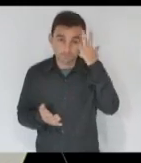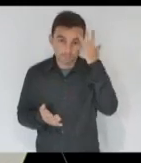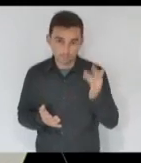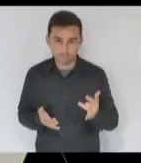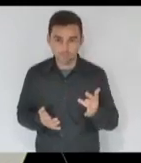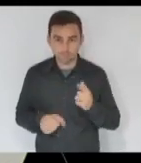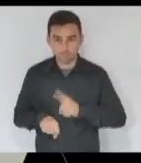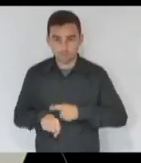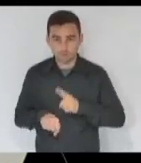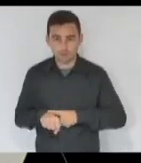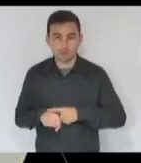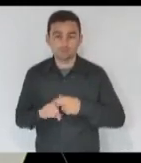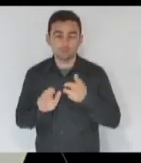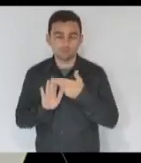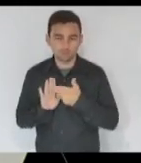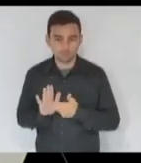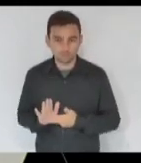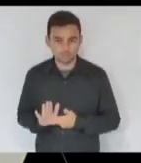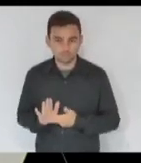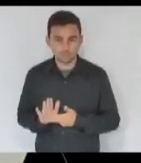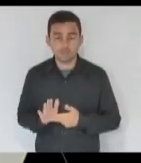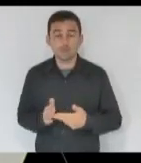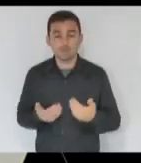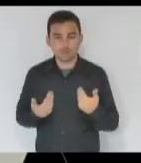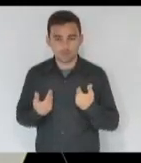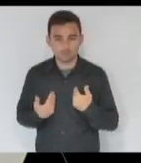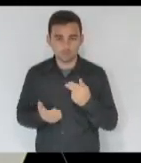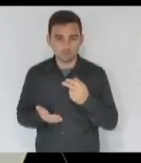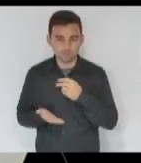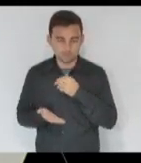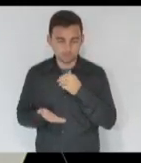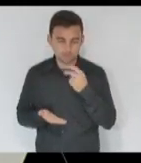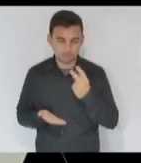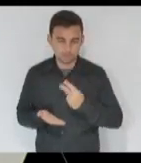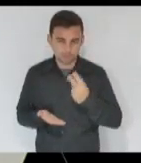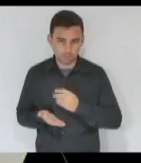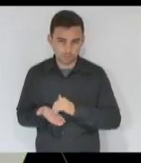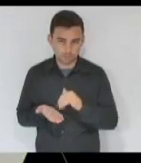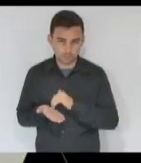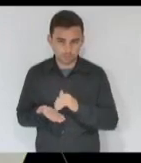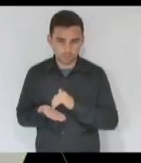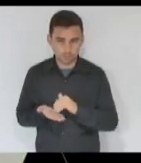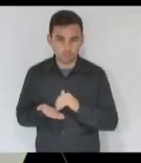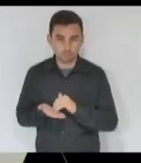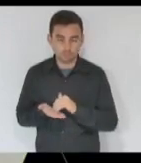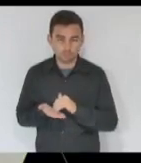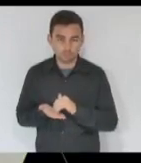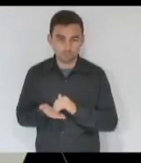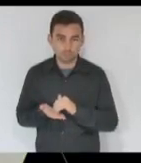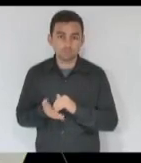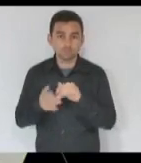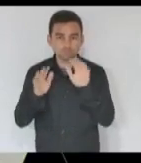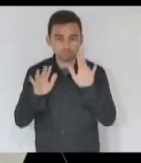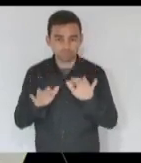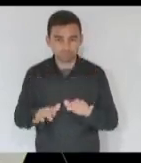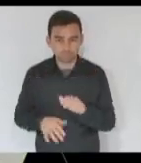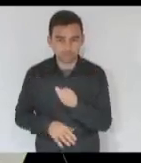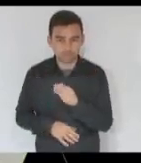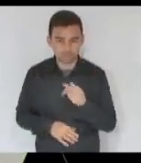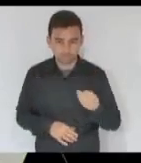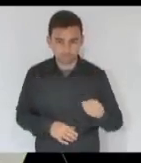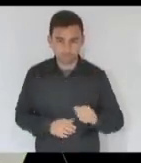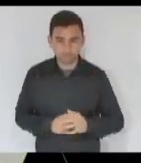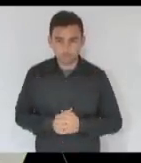horário regimental. Para constar, eu, segundo secretário, lavrei a presente